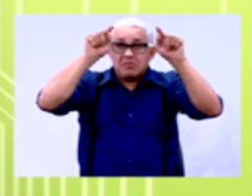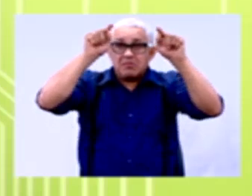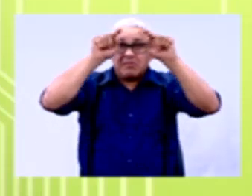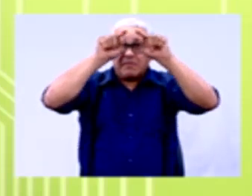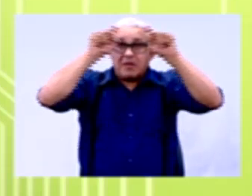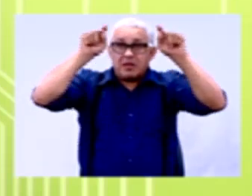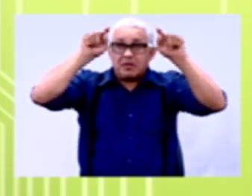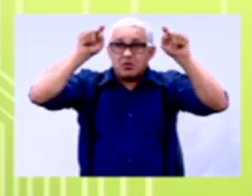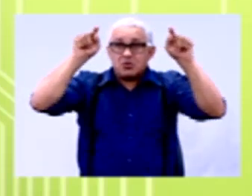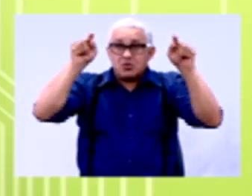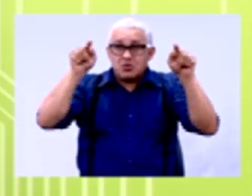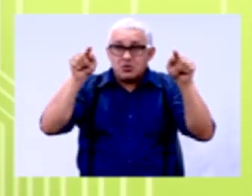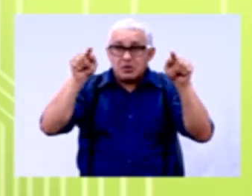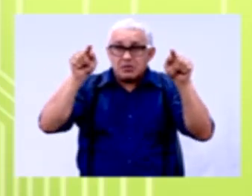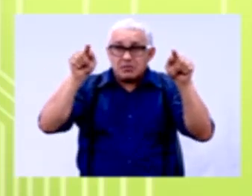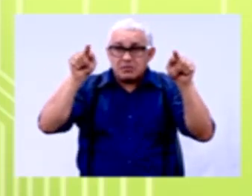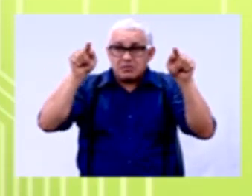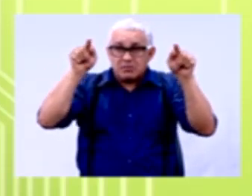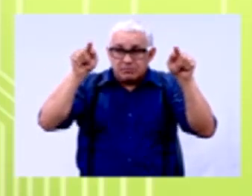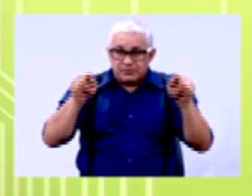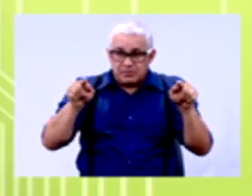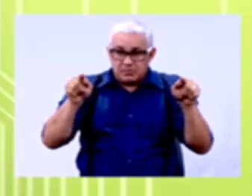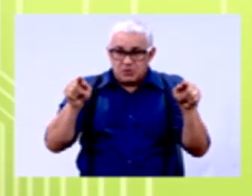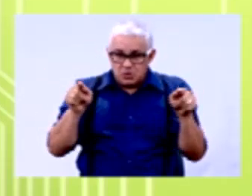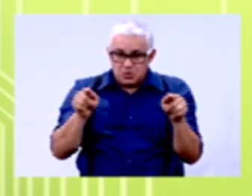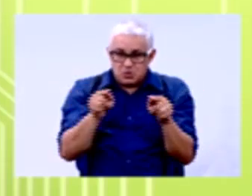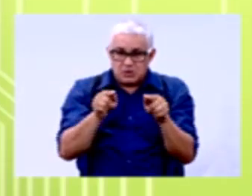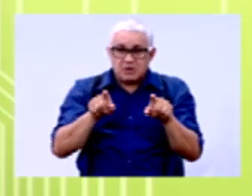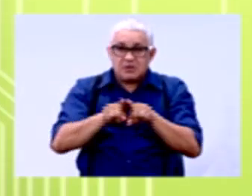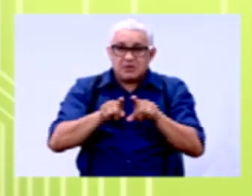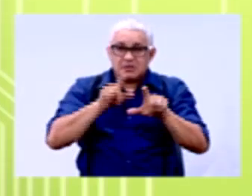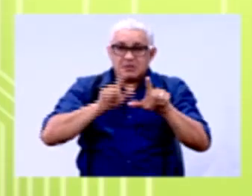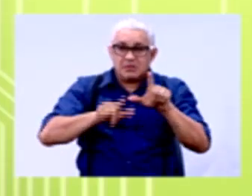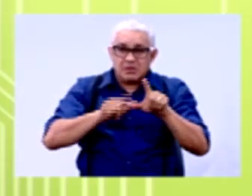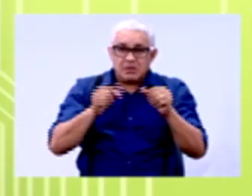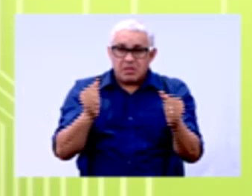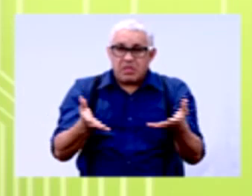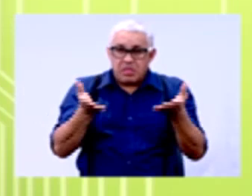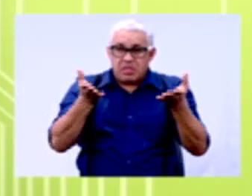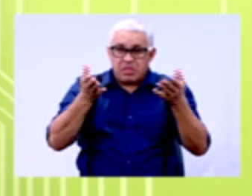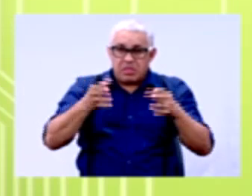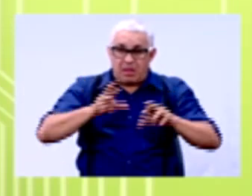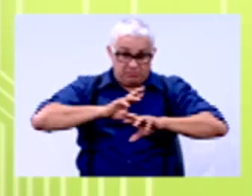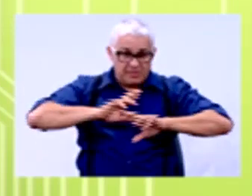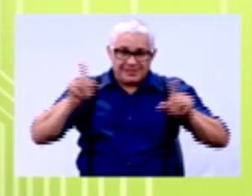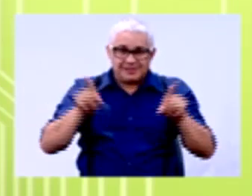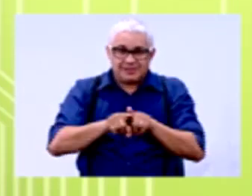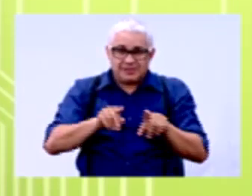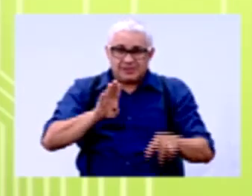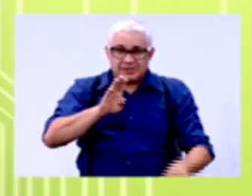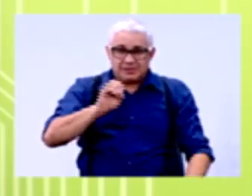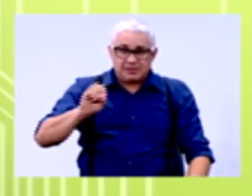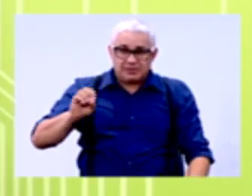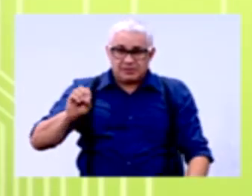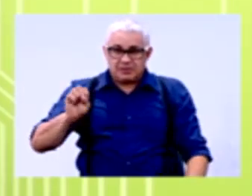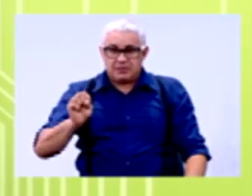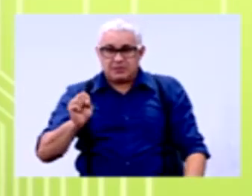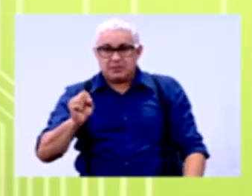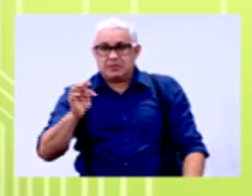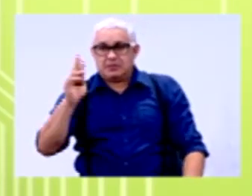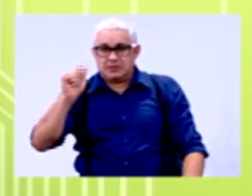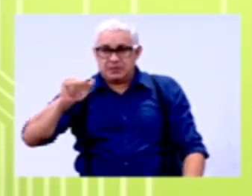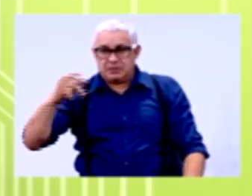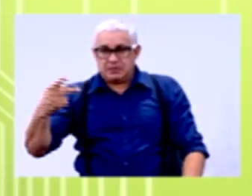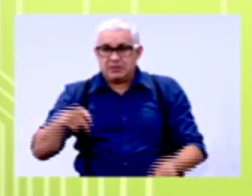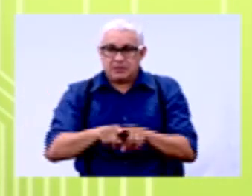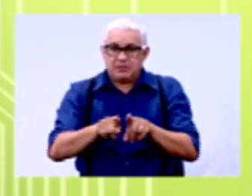sombreados, letras um pouco mais atraentes do que as comuns, Então o Bootstrap, com poucos atributos dentro do